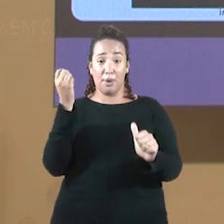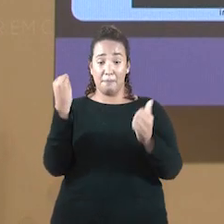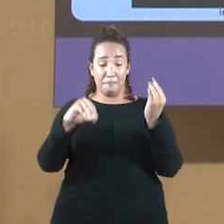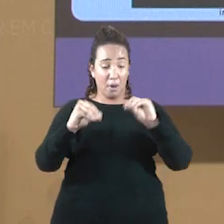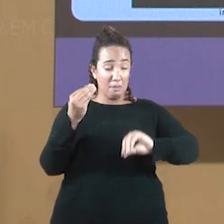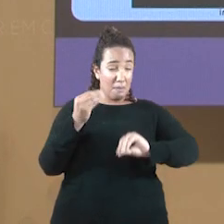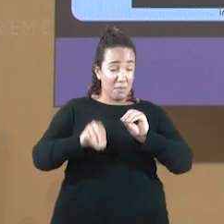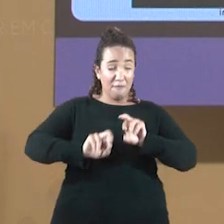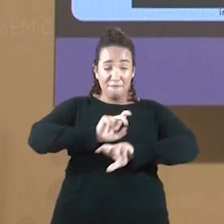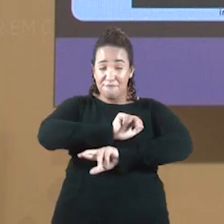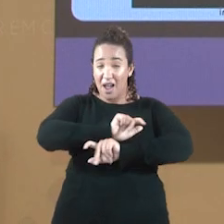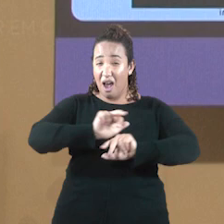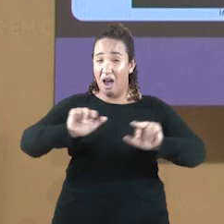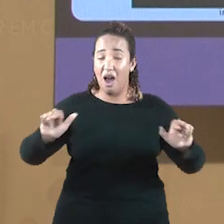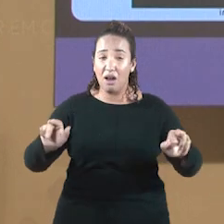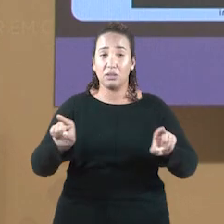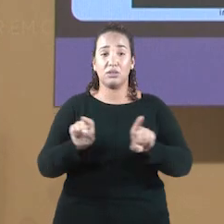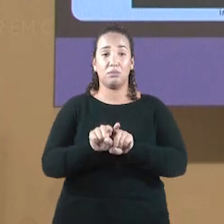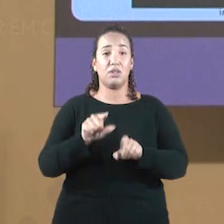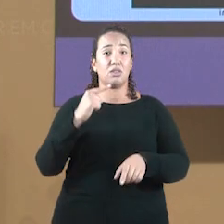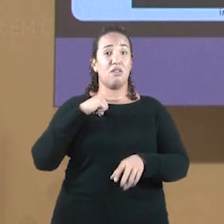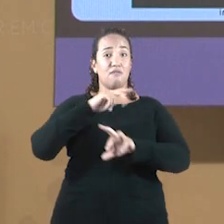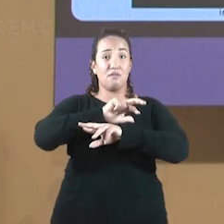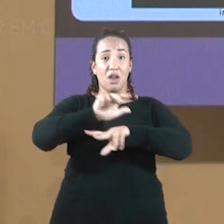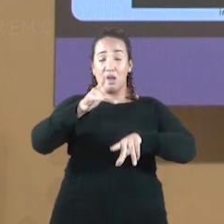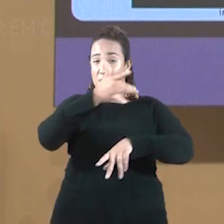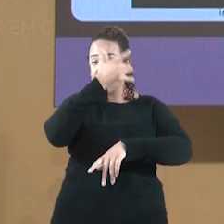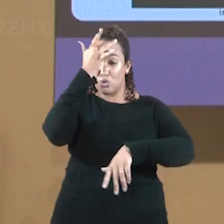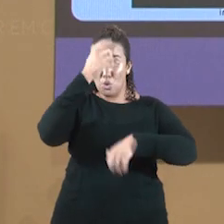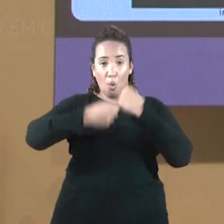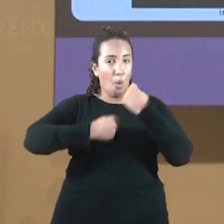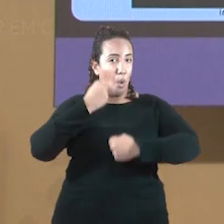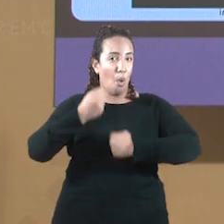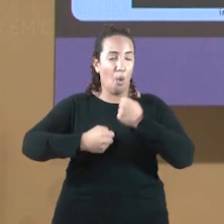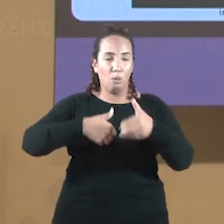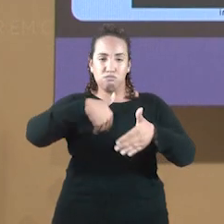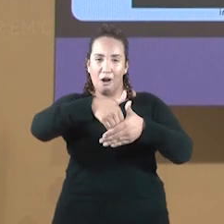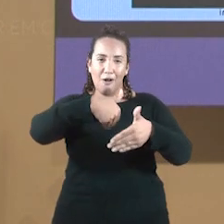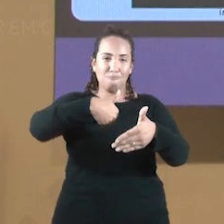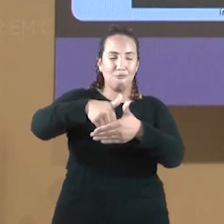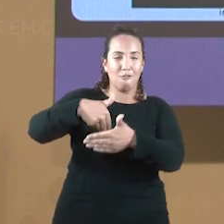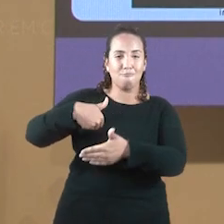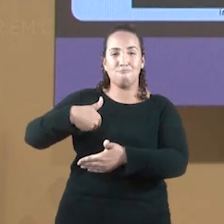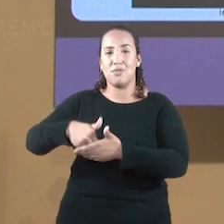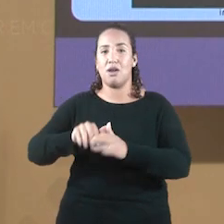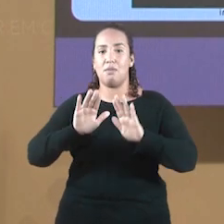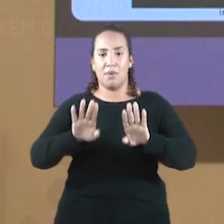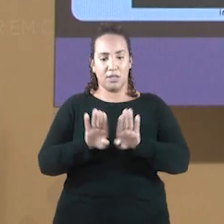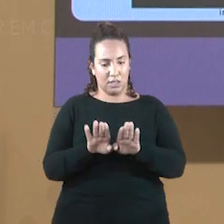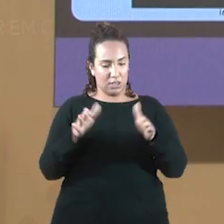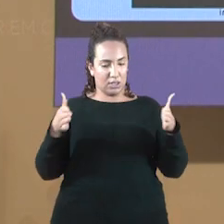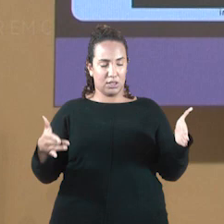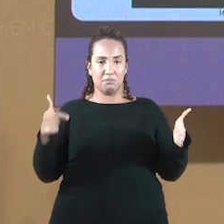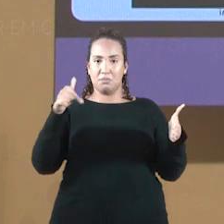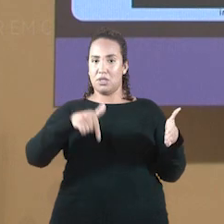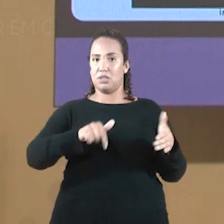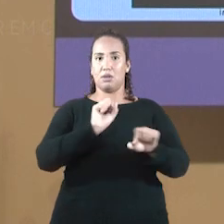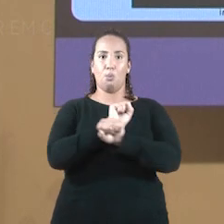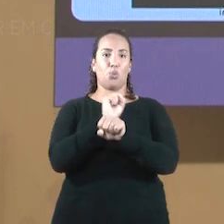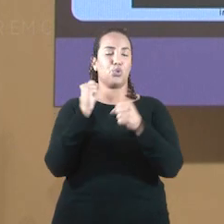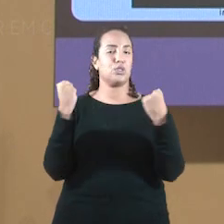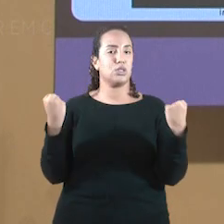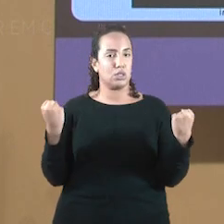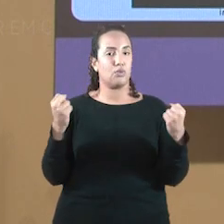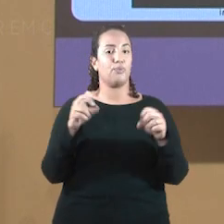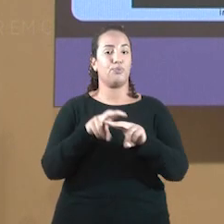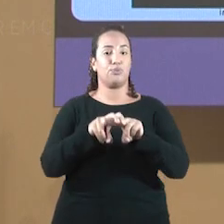é? Cabem várias pessoas correndo e jogando bola, o que não daria para fazer em cima de uma mesa. Por